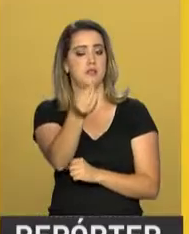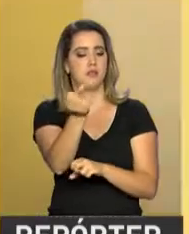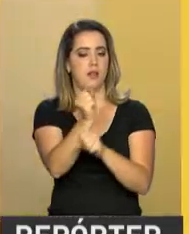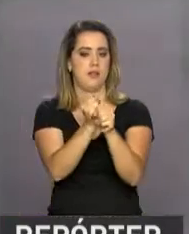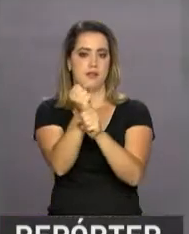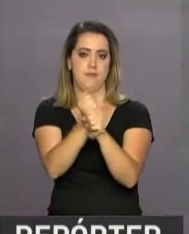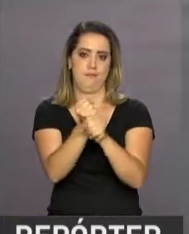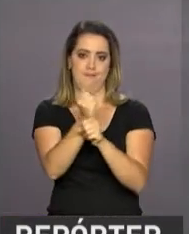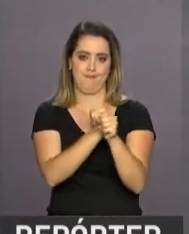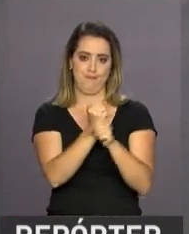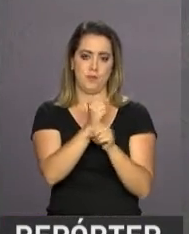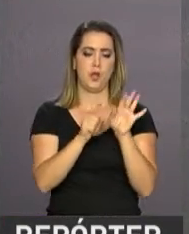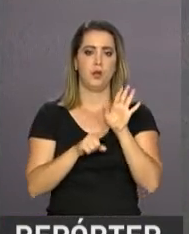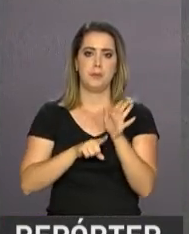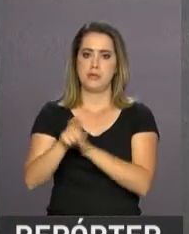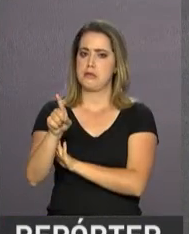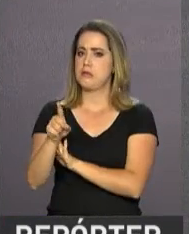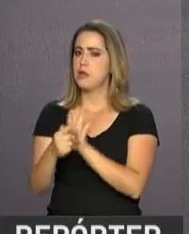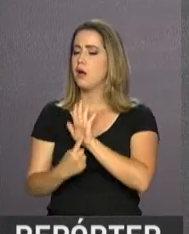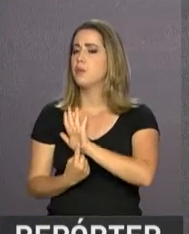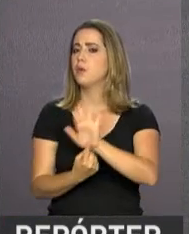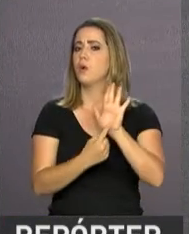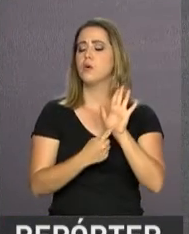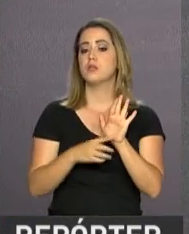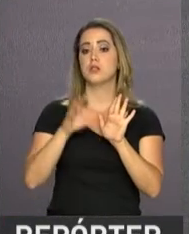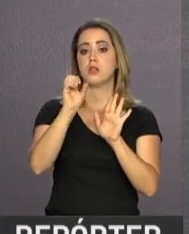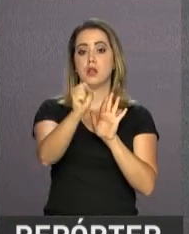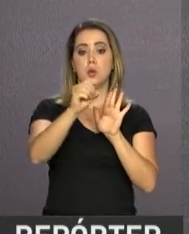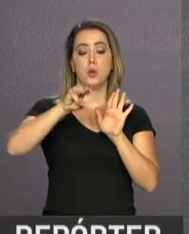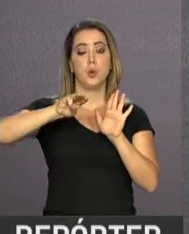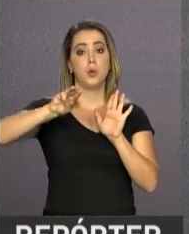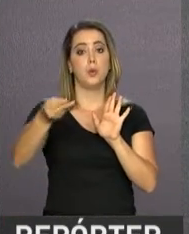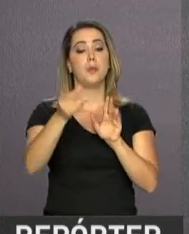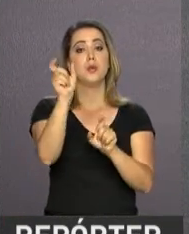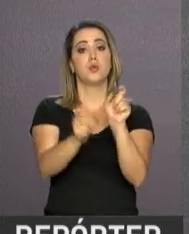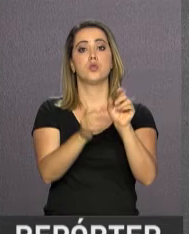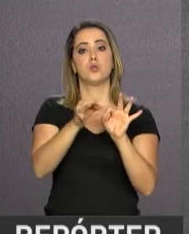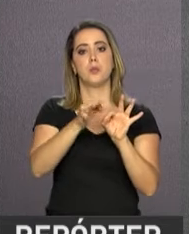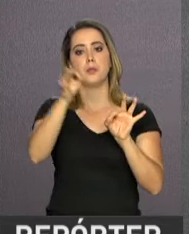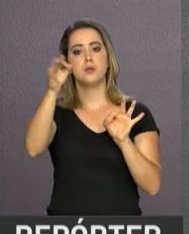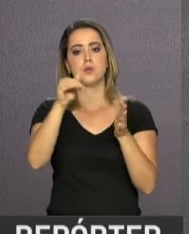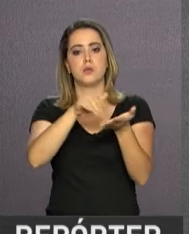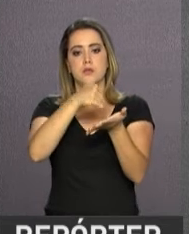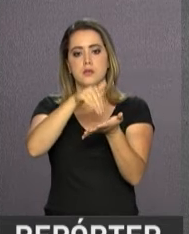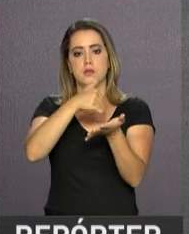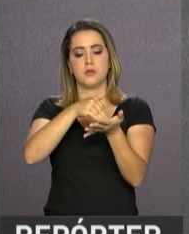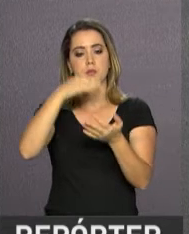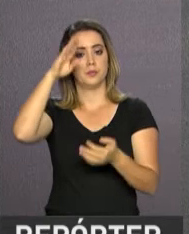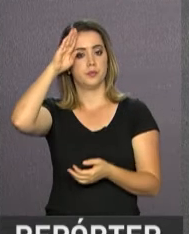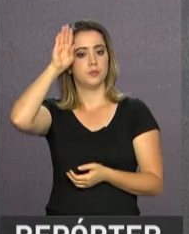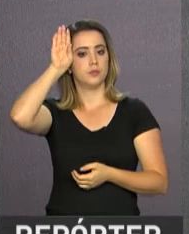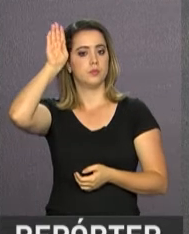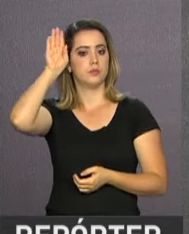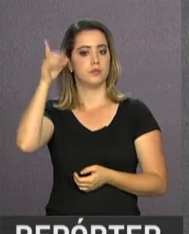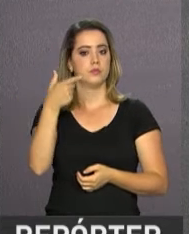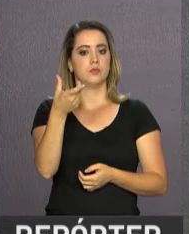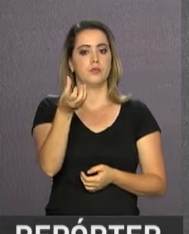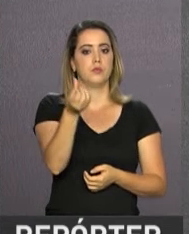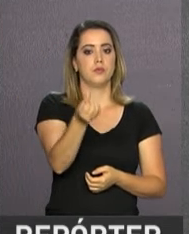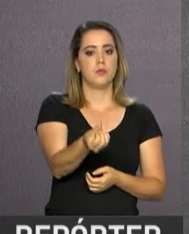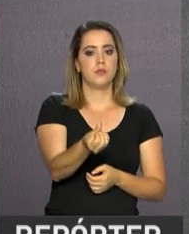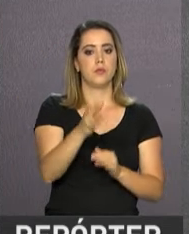o censo também aponta que pouco mais de 8 milhões de estudantes foram matriculados na rede de ensino superior em 2016